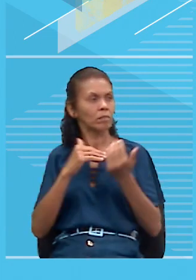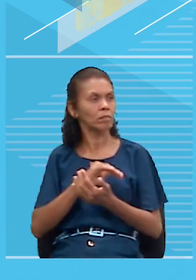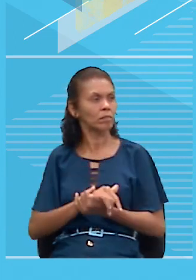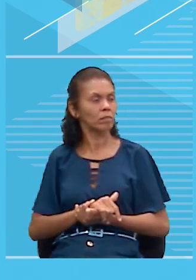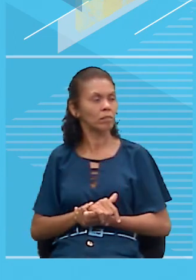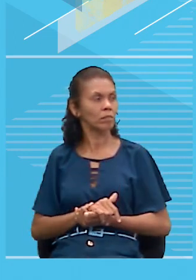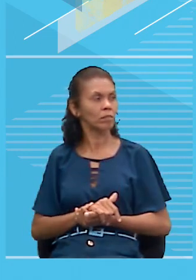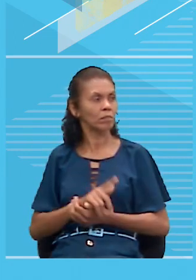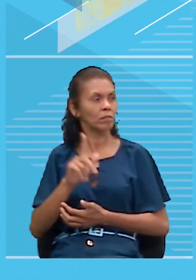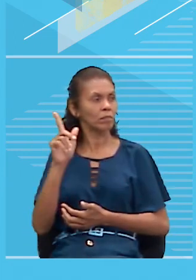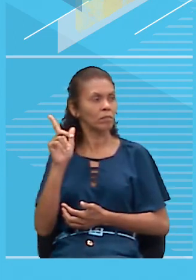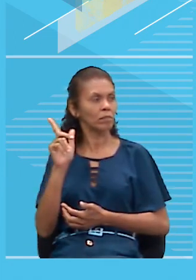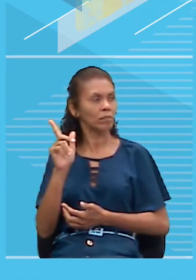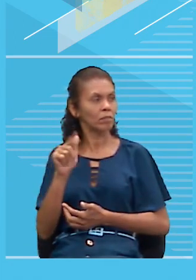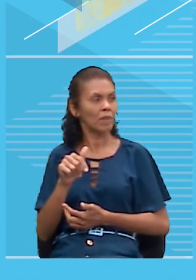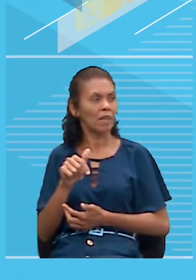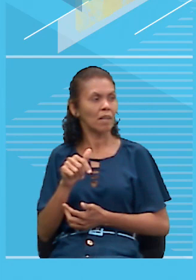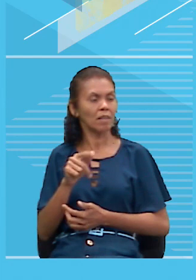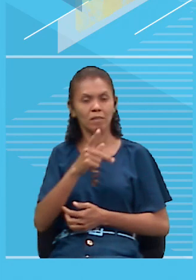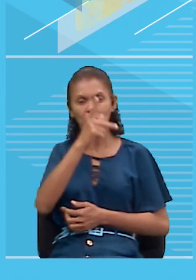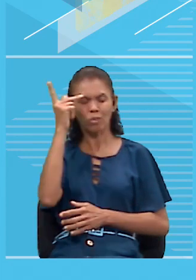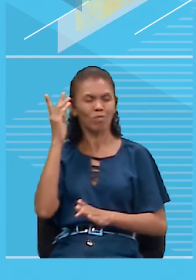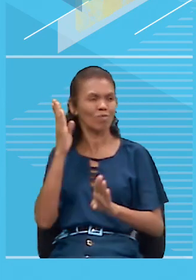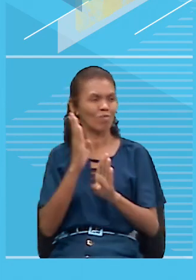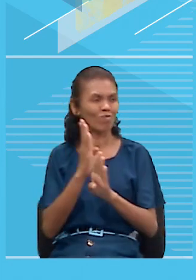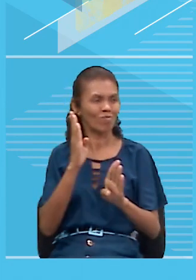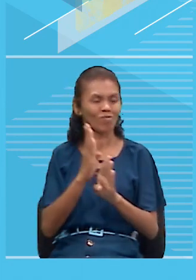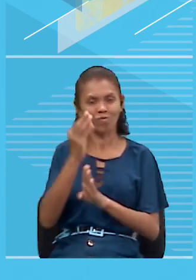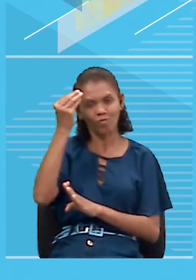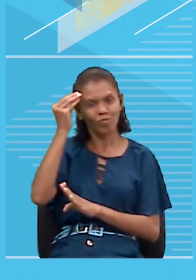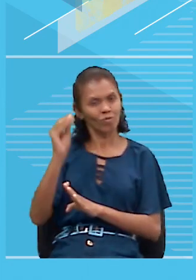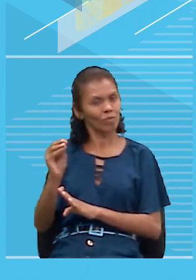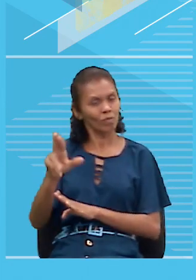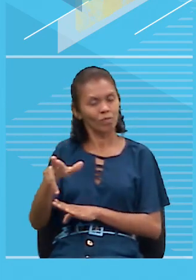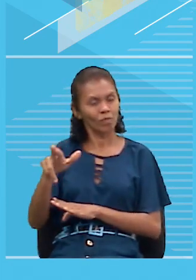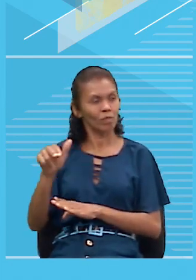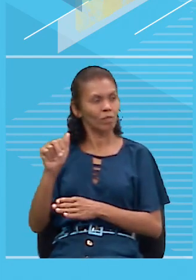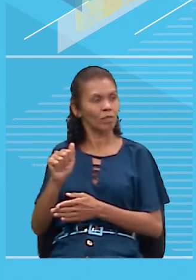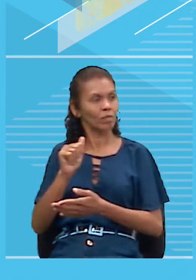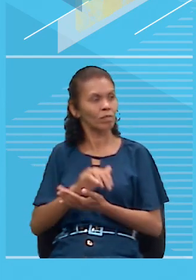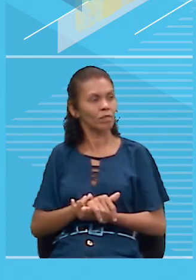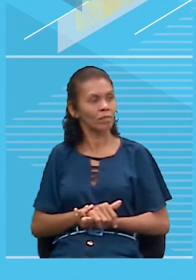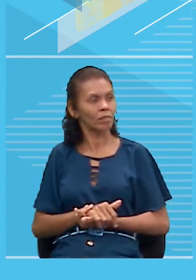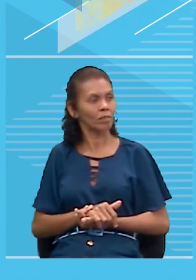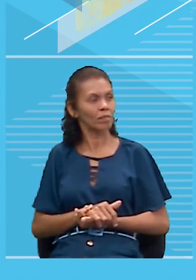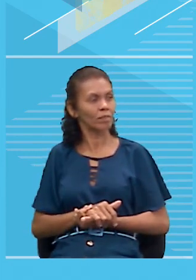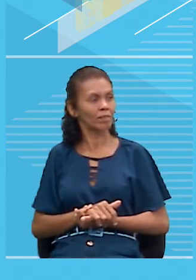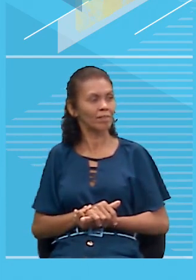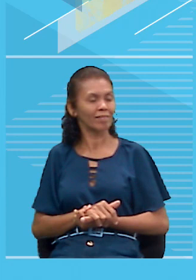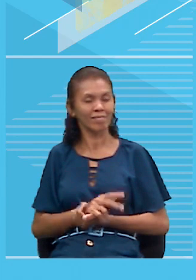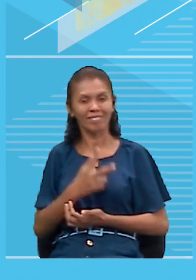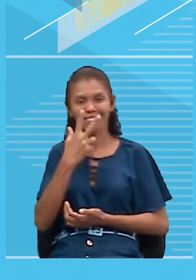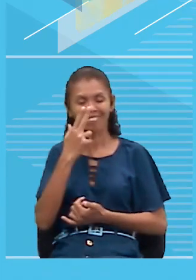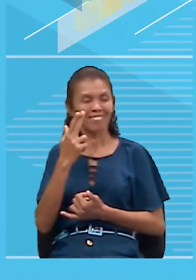Então quer dizer que eles são muito rapaz são super perseguidos mas não desistem Brasileiro né